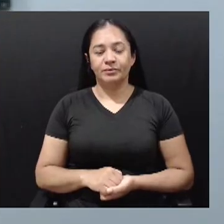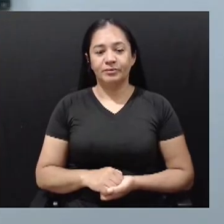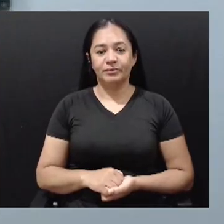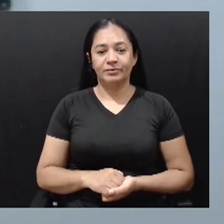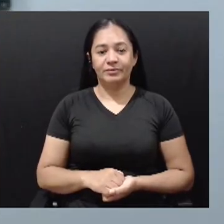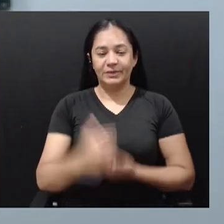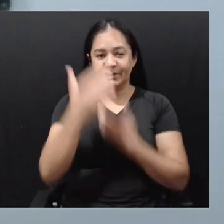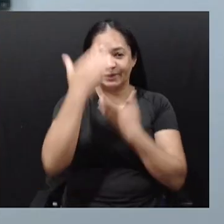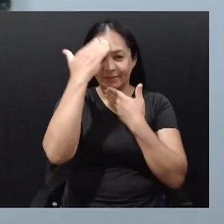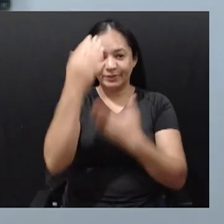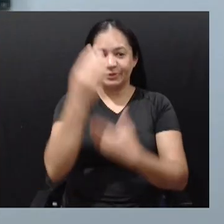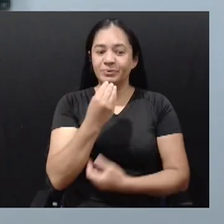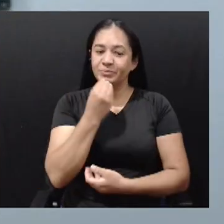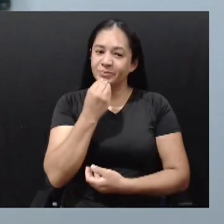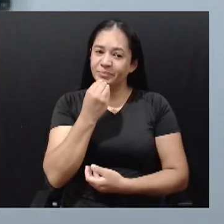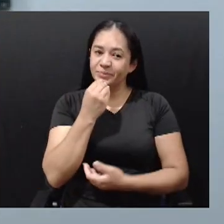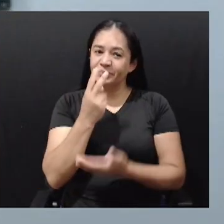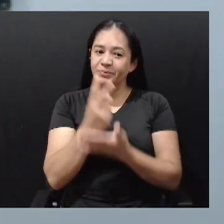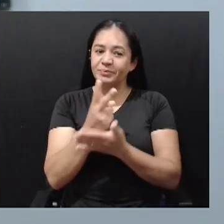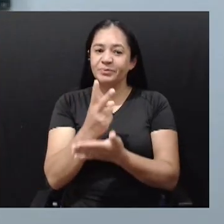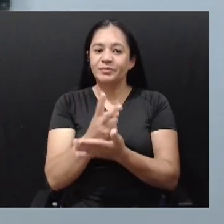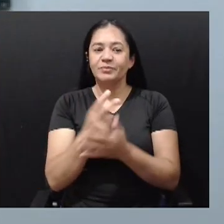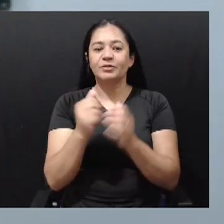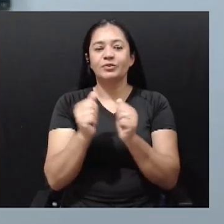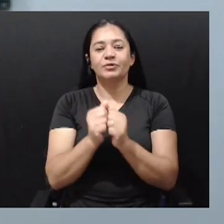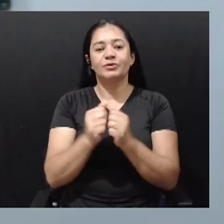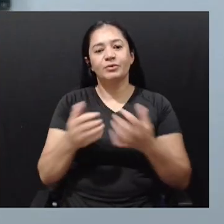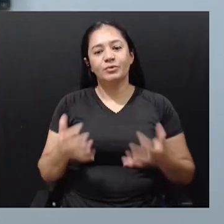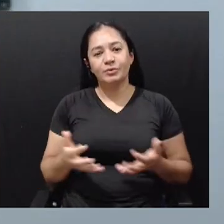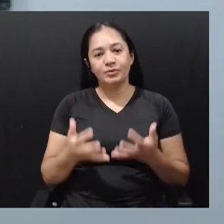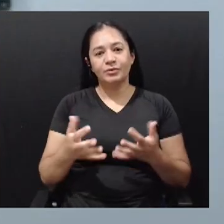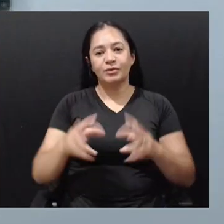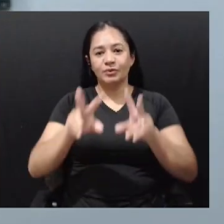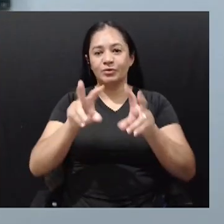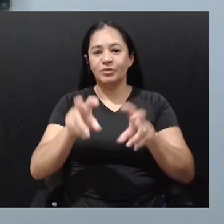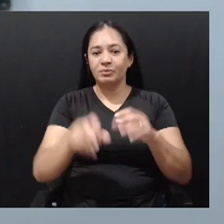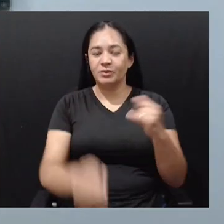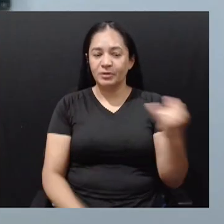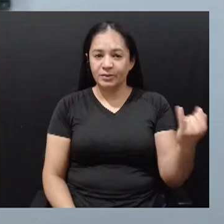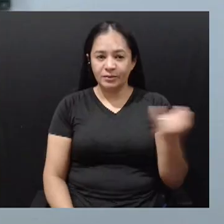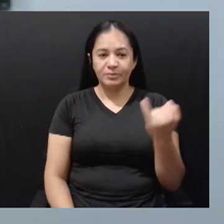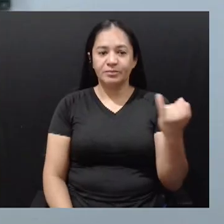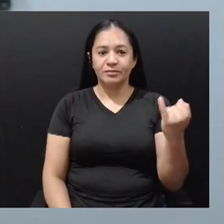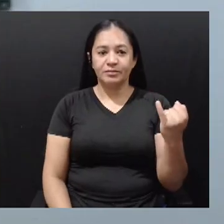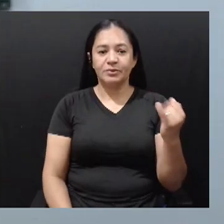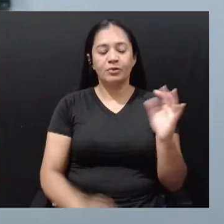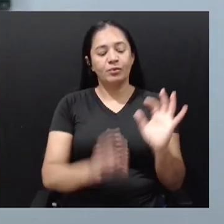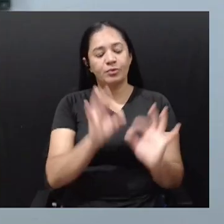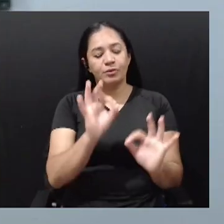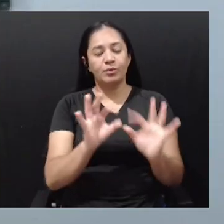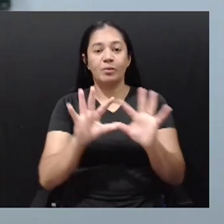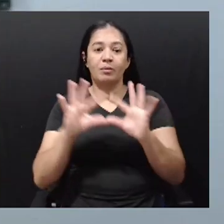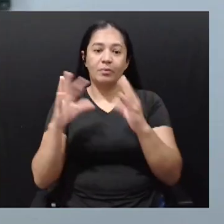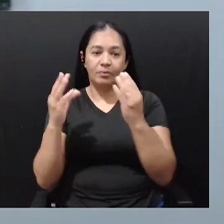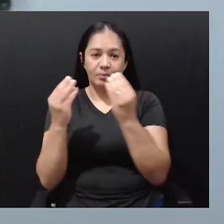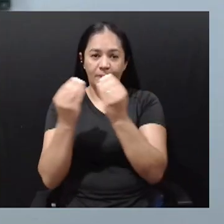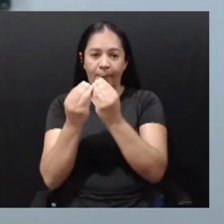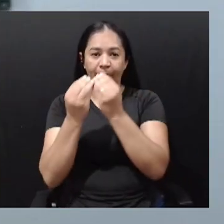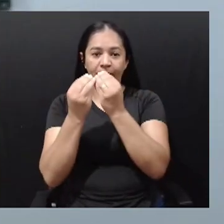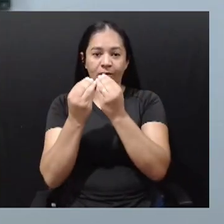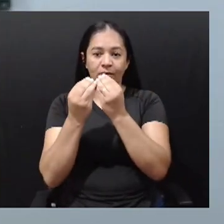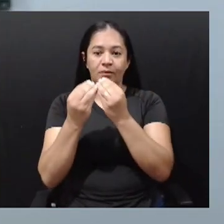de sempre estar contribuindo com um tema tão relevante que é o planejamento familiar, lembrando sempre